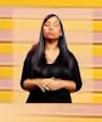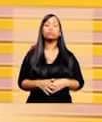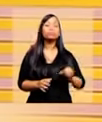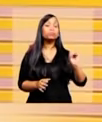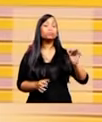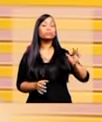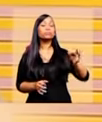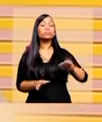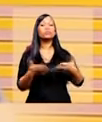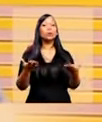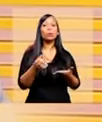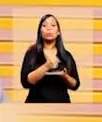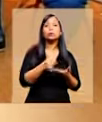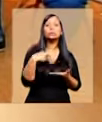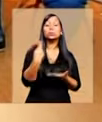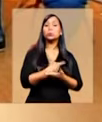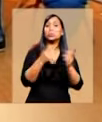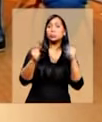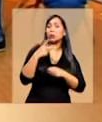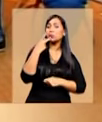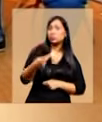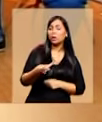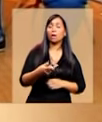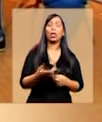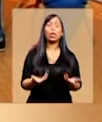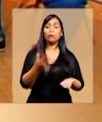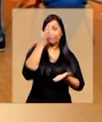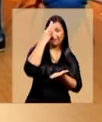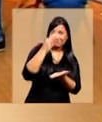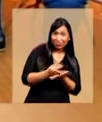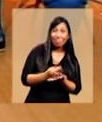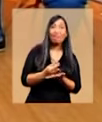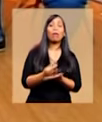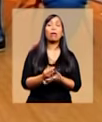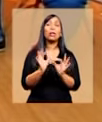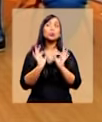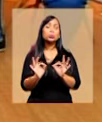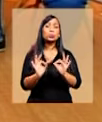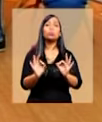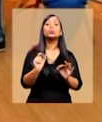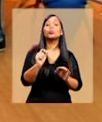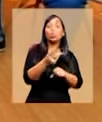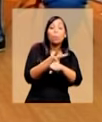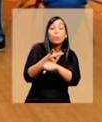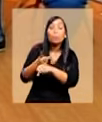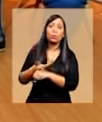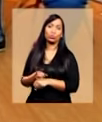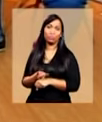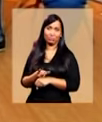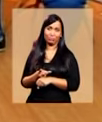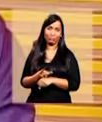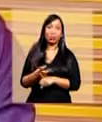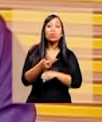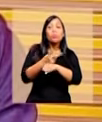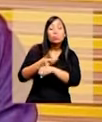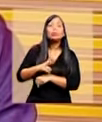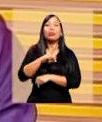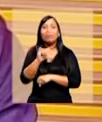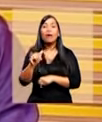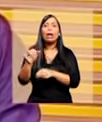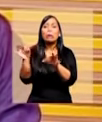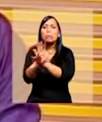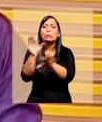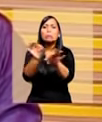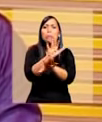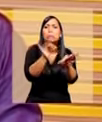não? Sim, assim, basicamente a gente poderia dizer que a fé é justamente uma busca que ela